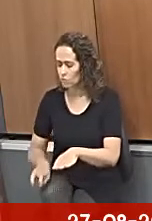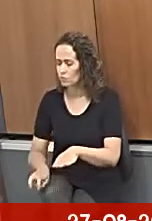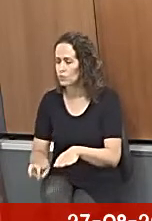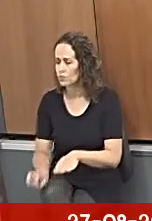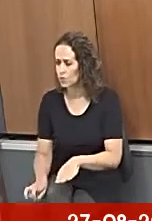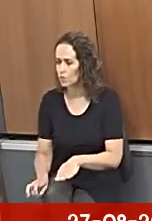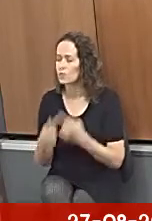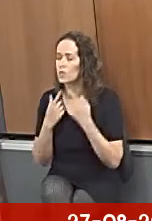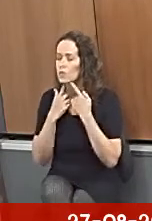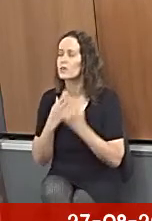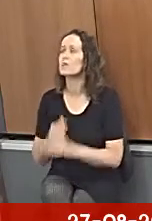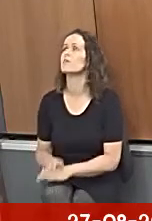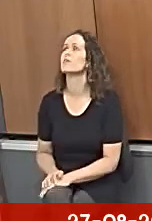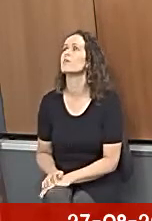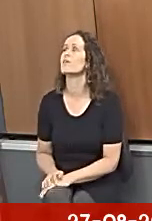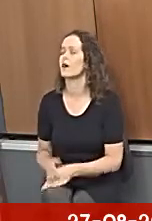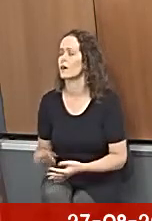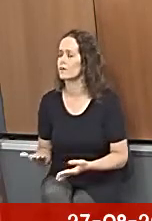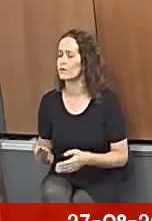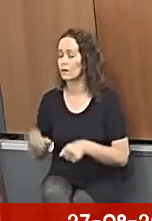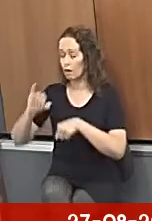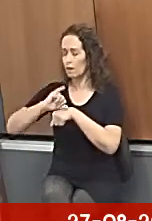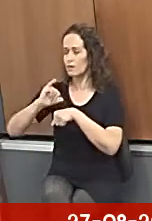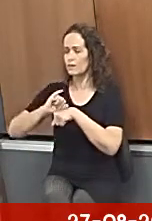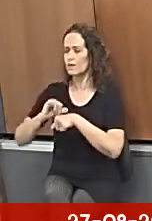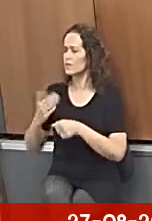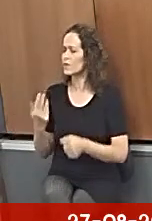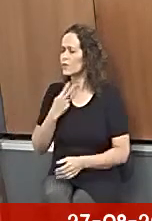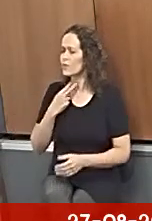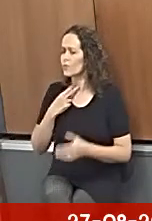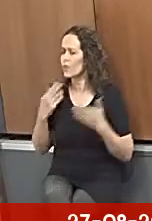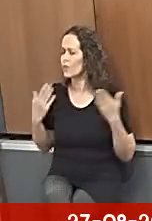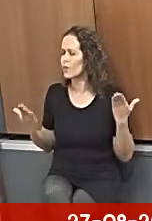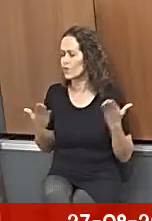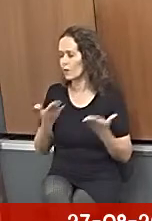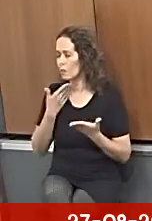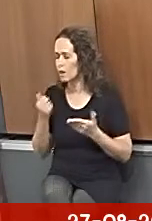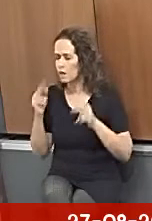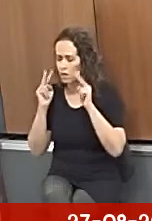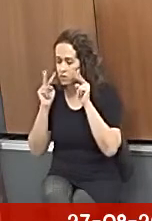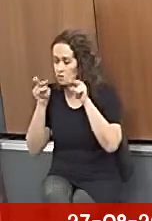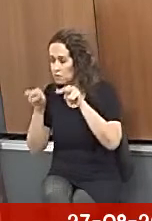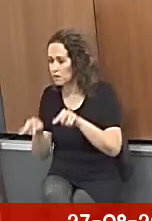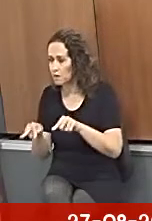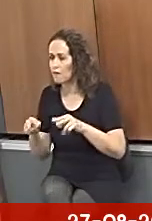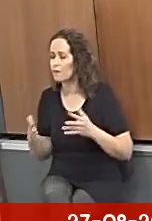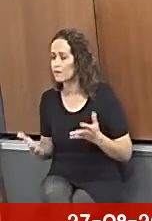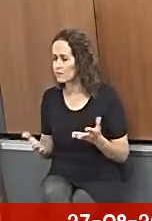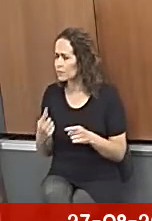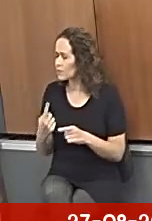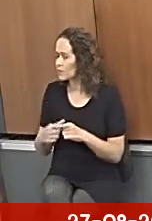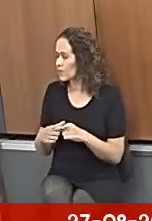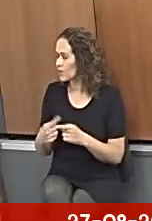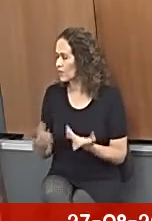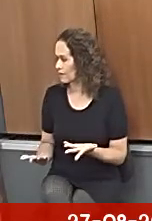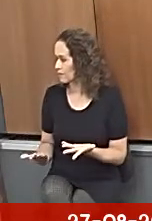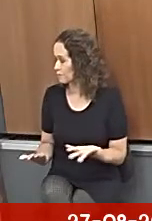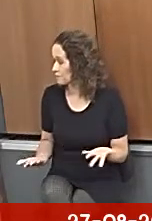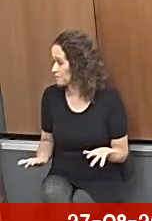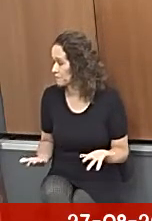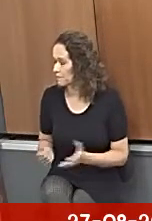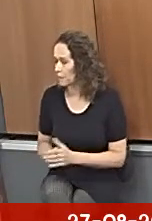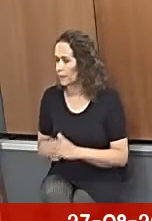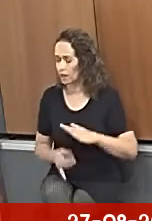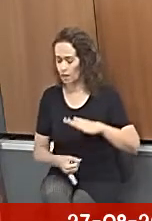parte de cima onde que todo mundo escolhe para ficar ali né porque é melhor de ver enfim não porque vai penalizar e vai